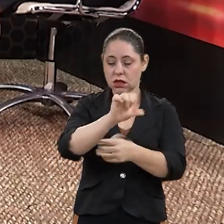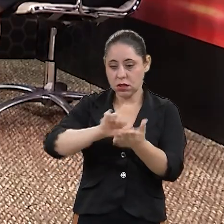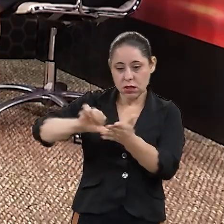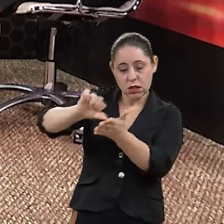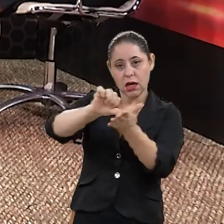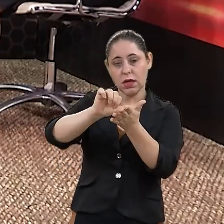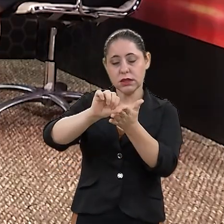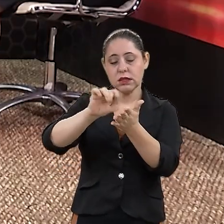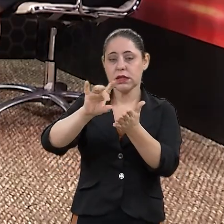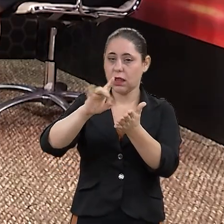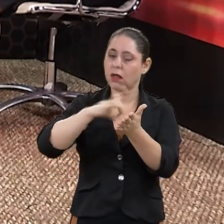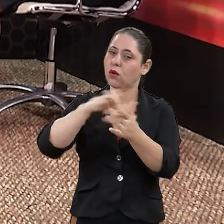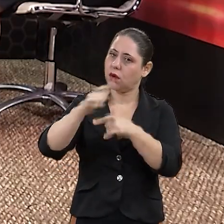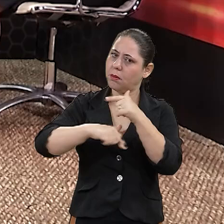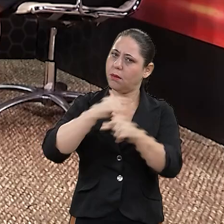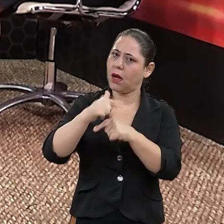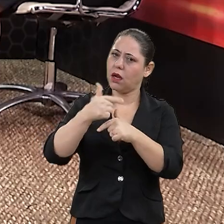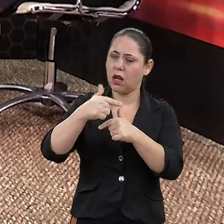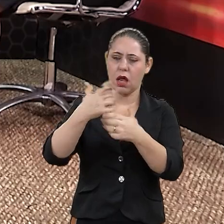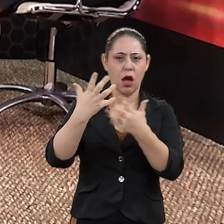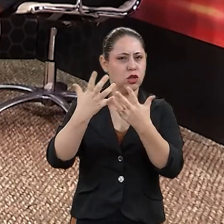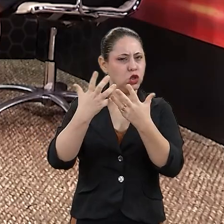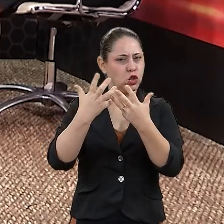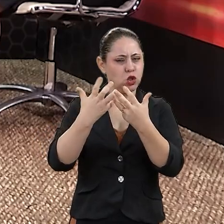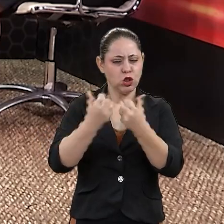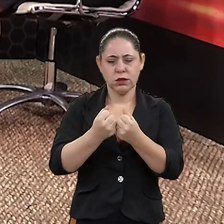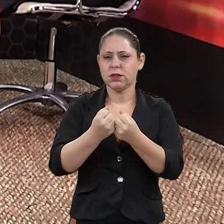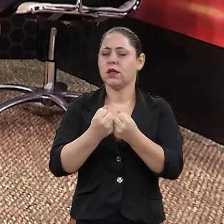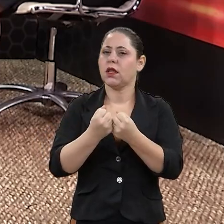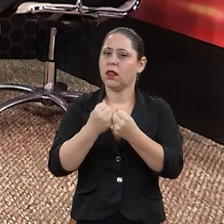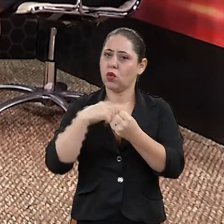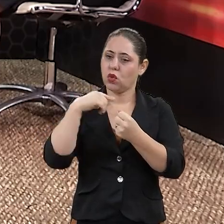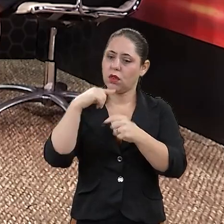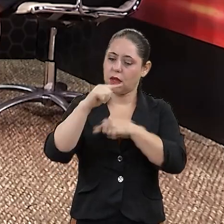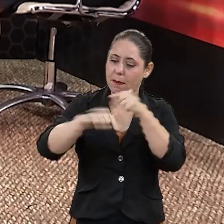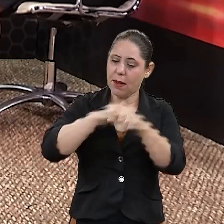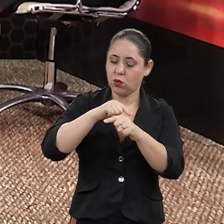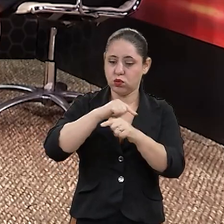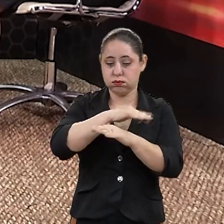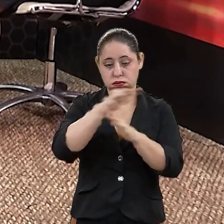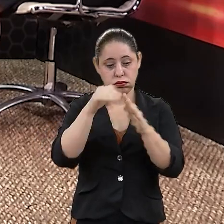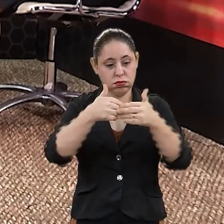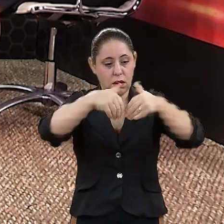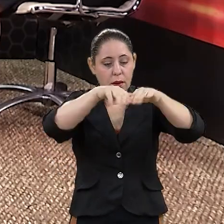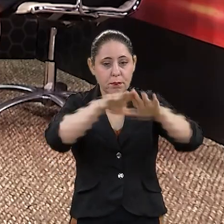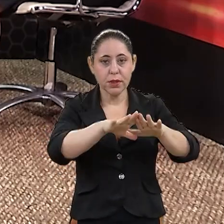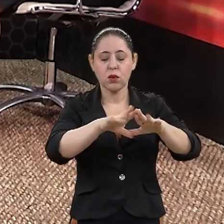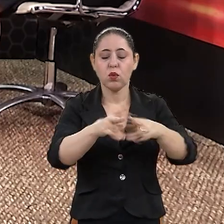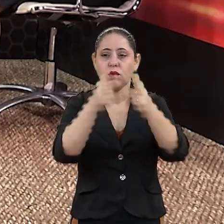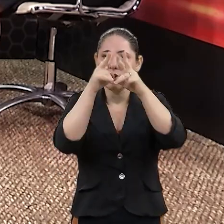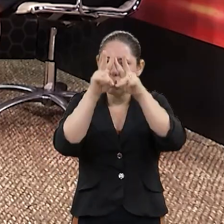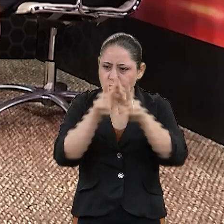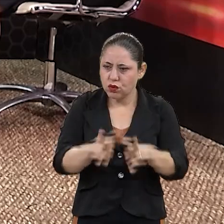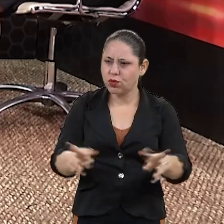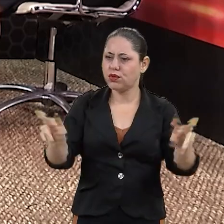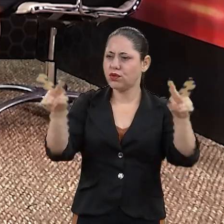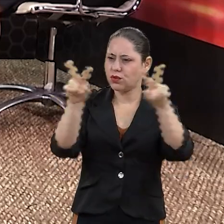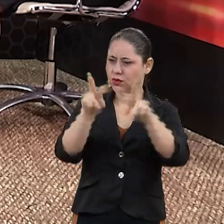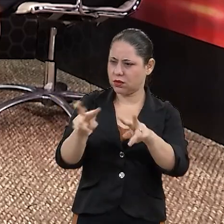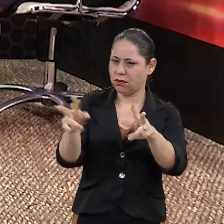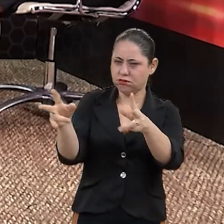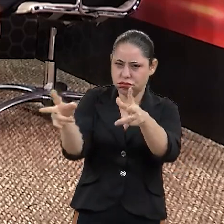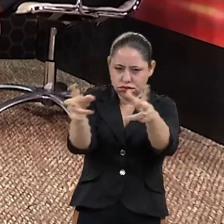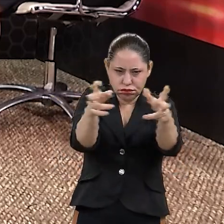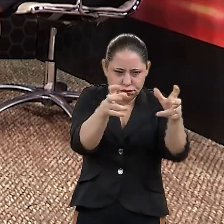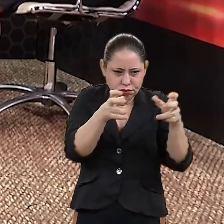cada secretaria tem muito trabalho. E elas ficam ali absorvidas, né, todos os secretários ali. Então, quando você consegue visualizar